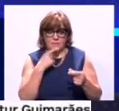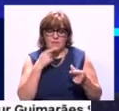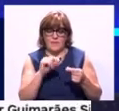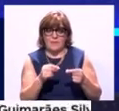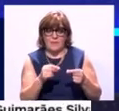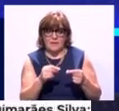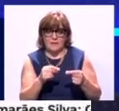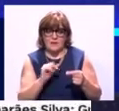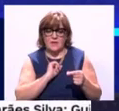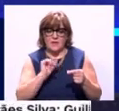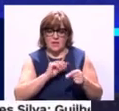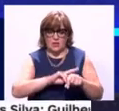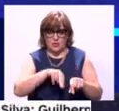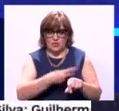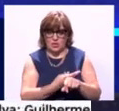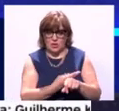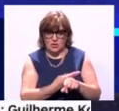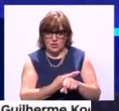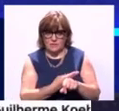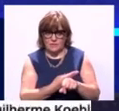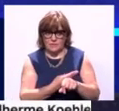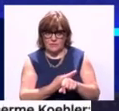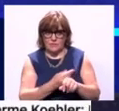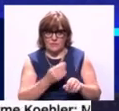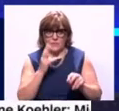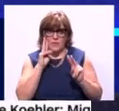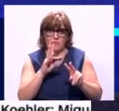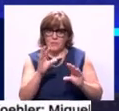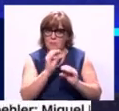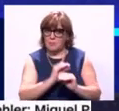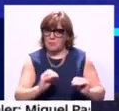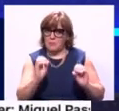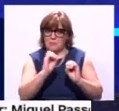debates durante 2 horas. Não vi mais nada.